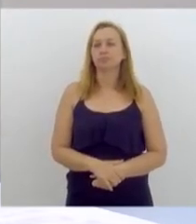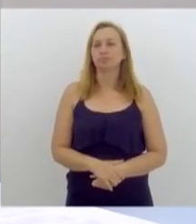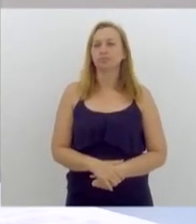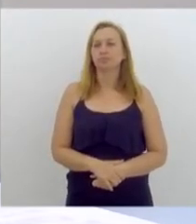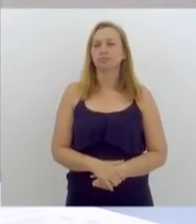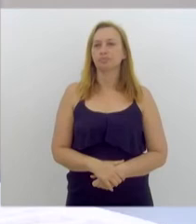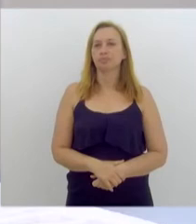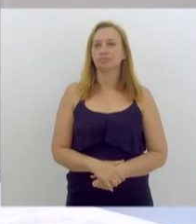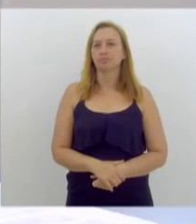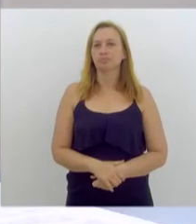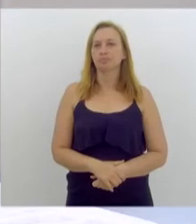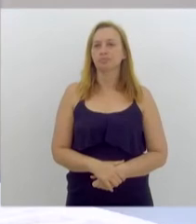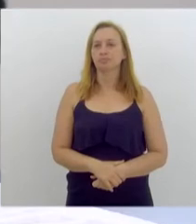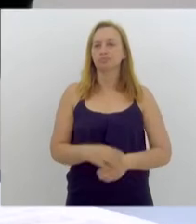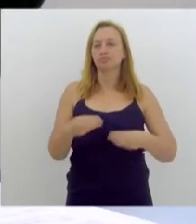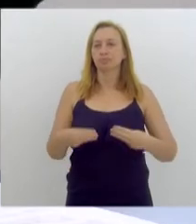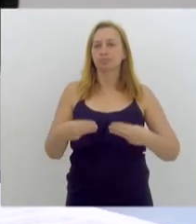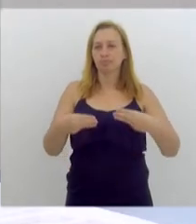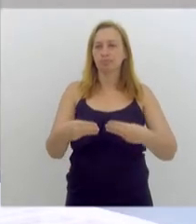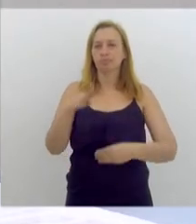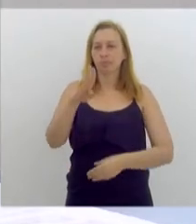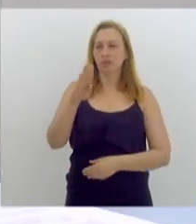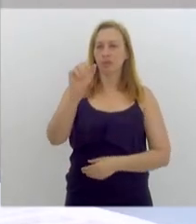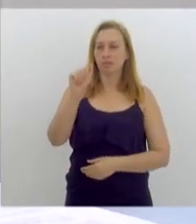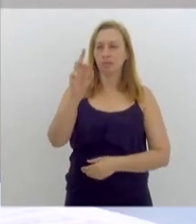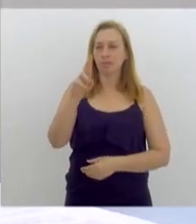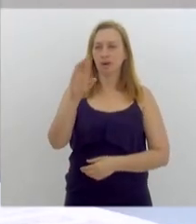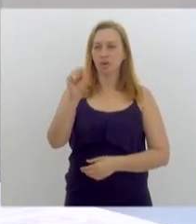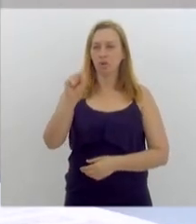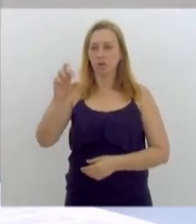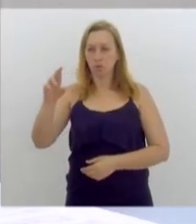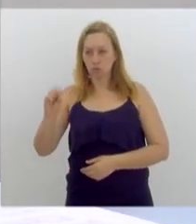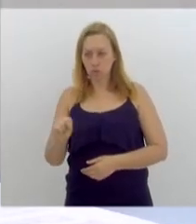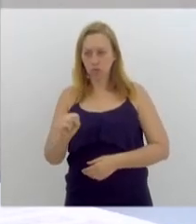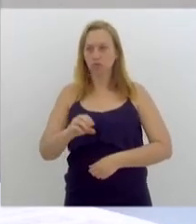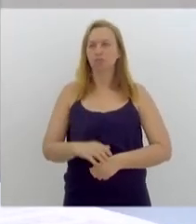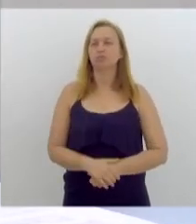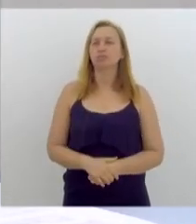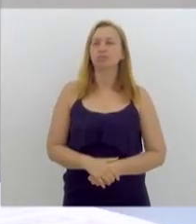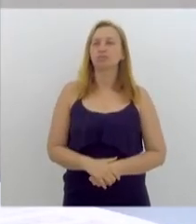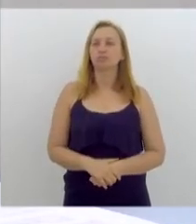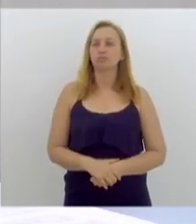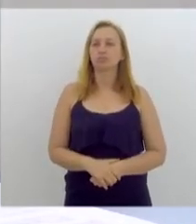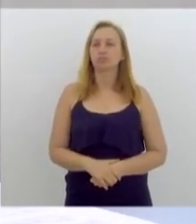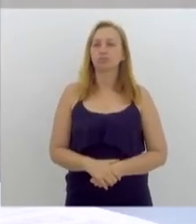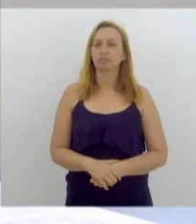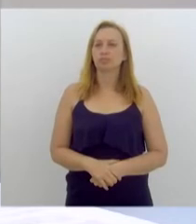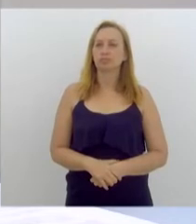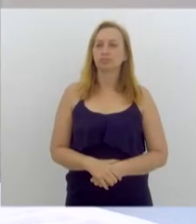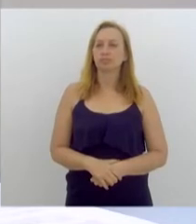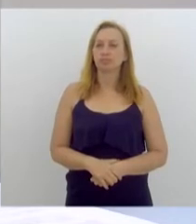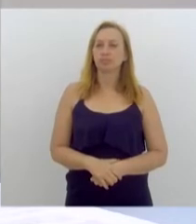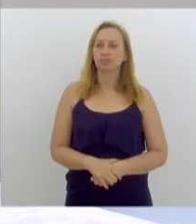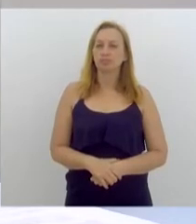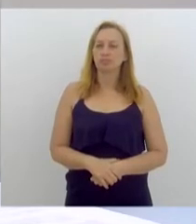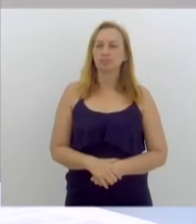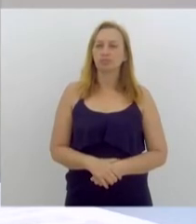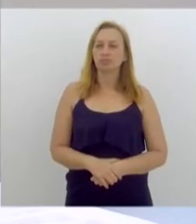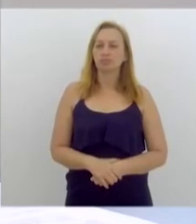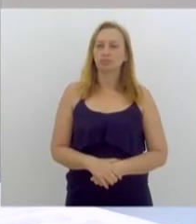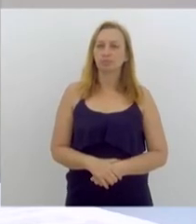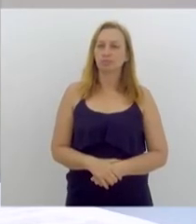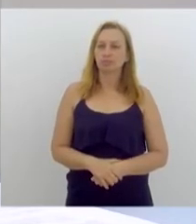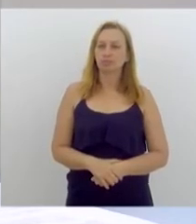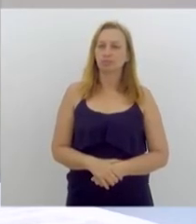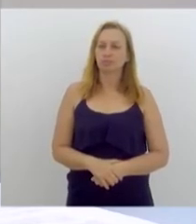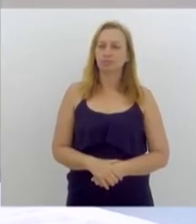liminar do ministro Barroso de uma semana atrás ele respaldou a liminar